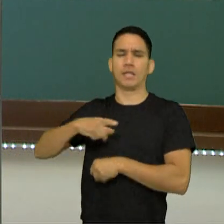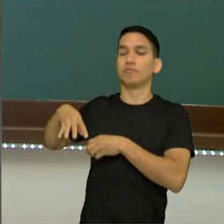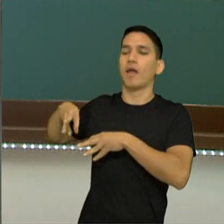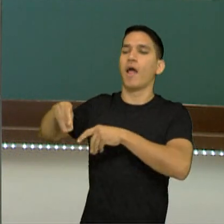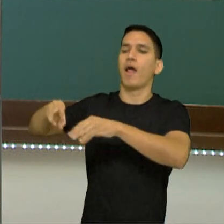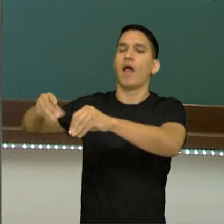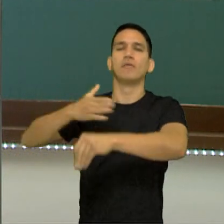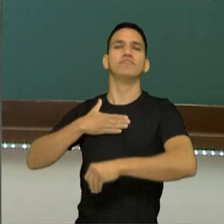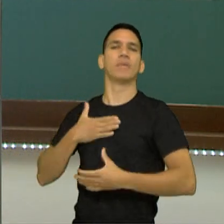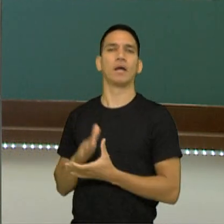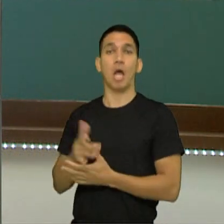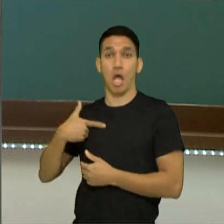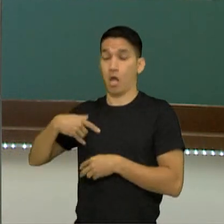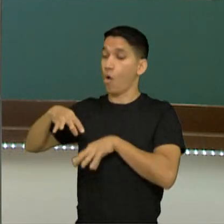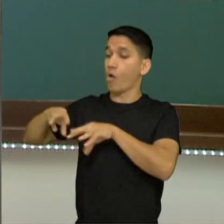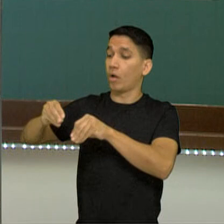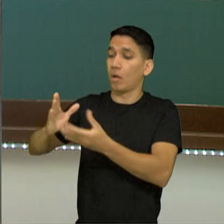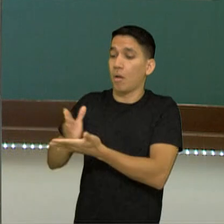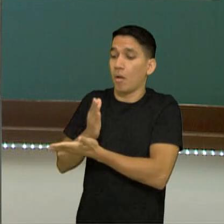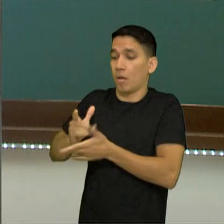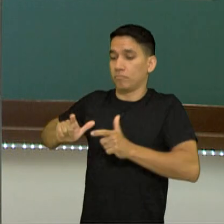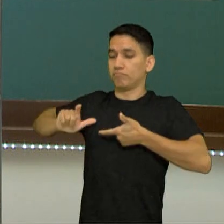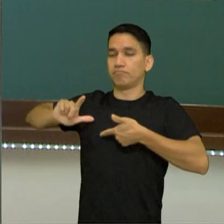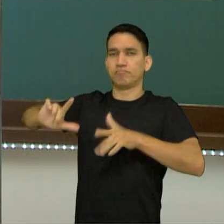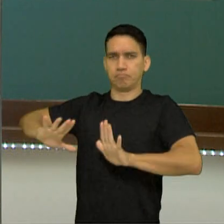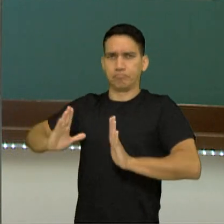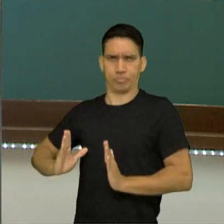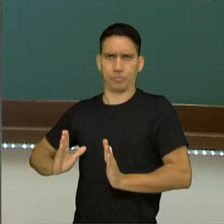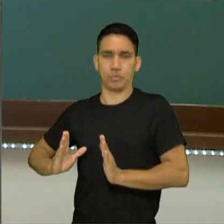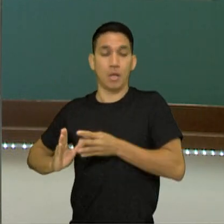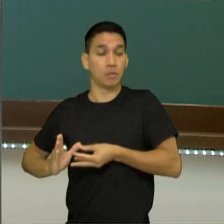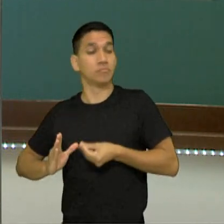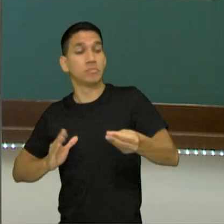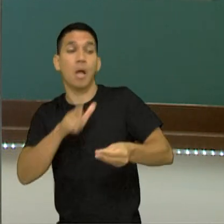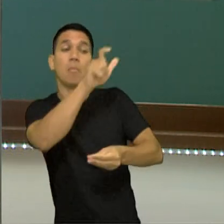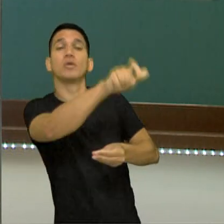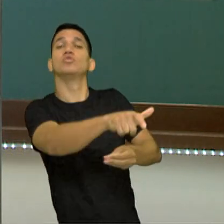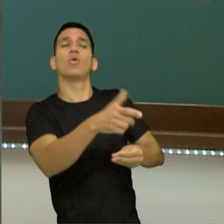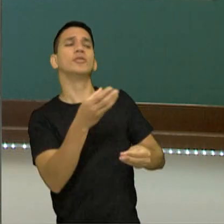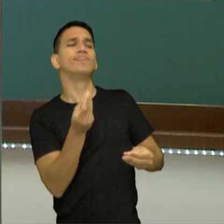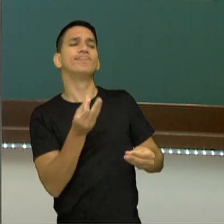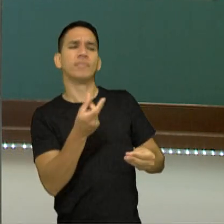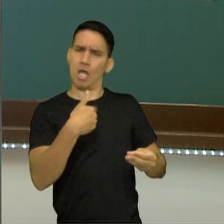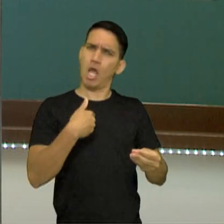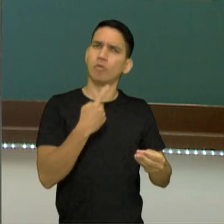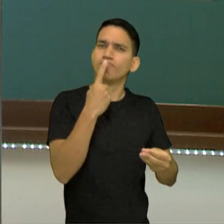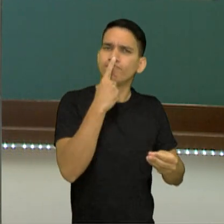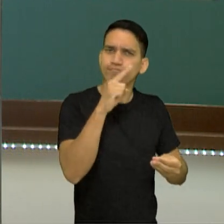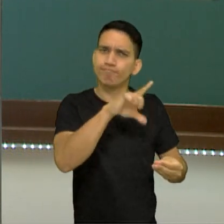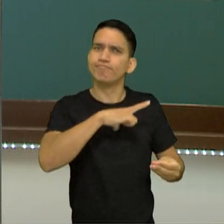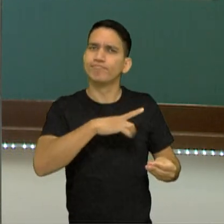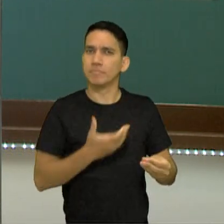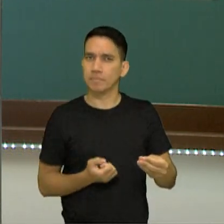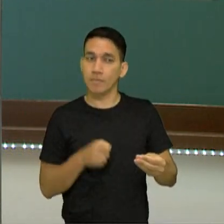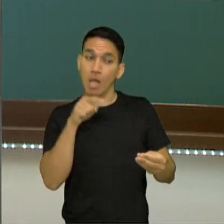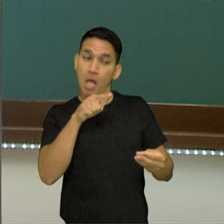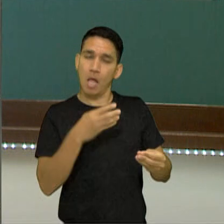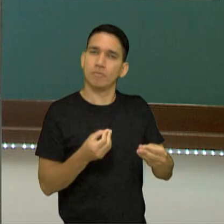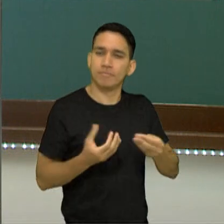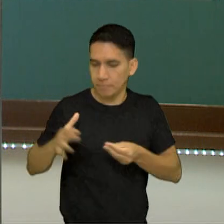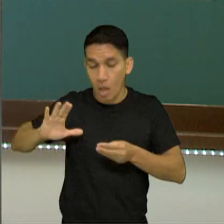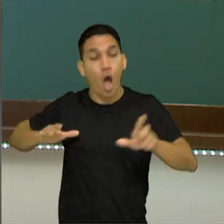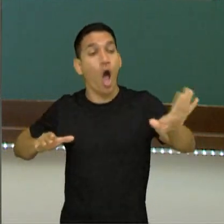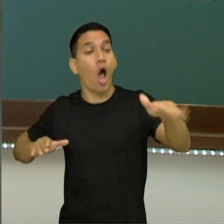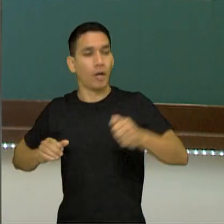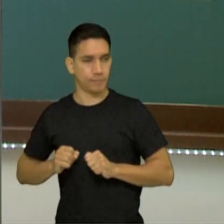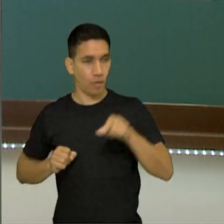terras. Eu vou dar a terra, um pedaço da minha terra, para alguém que eu tenho proximidade. E eu vou dar esse pedaço e vou